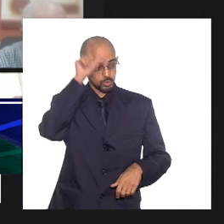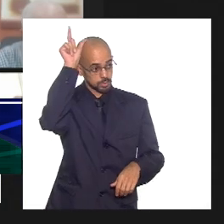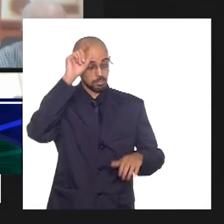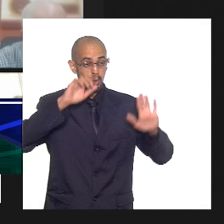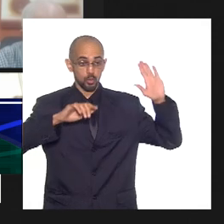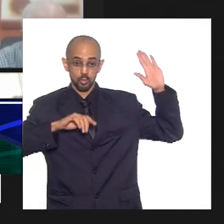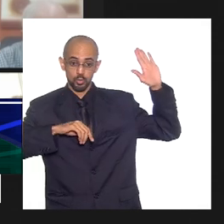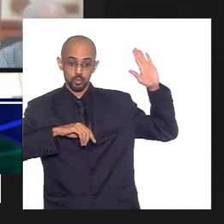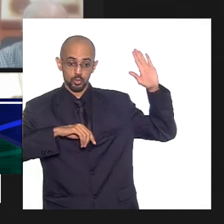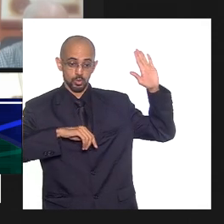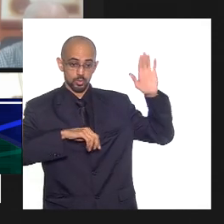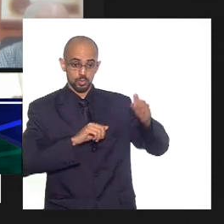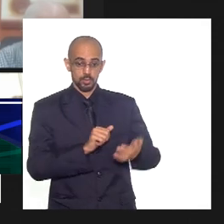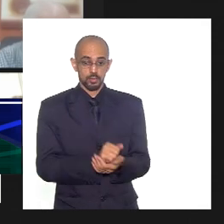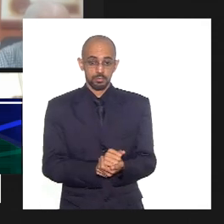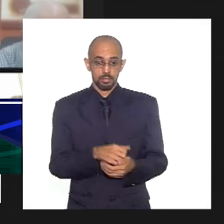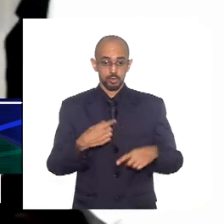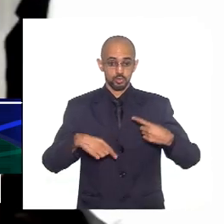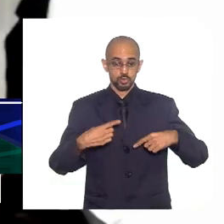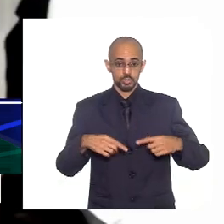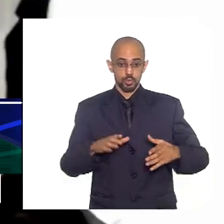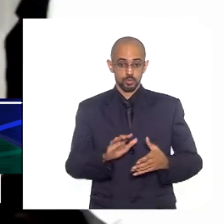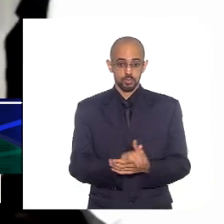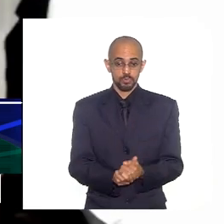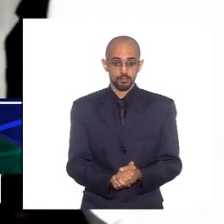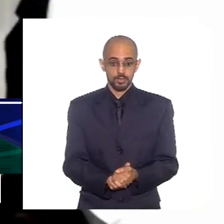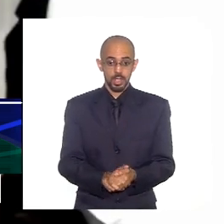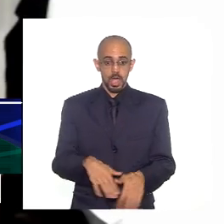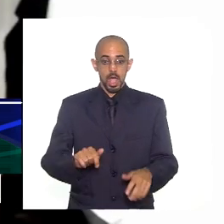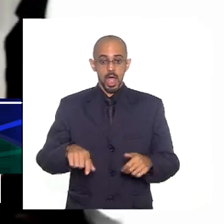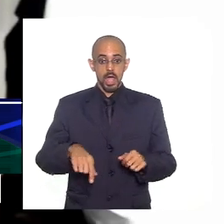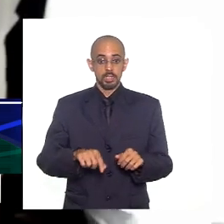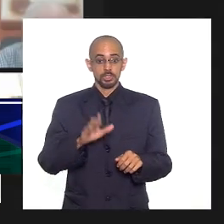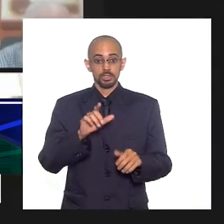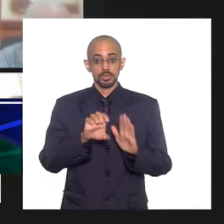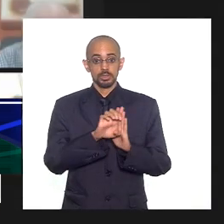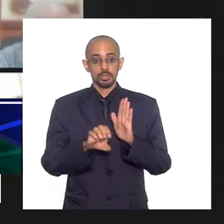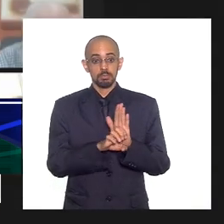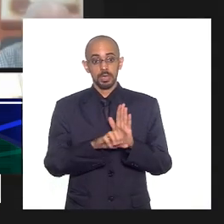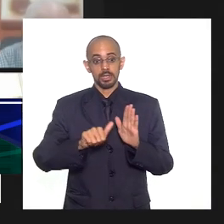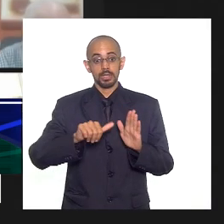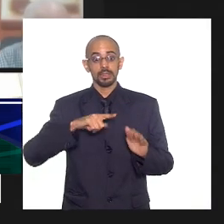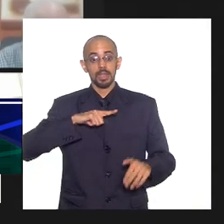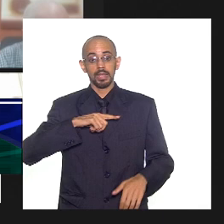Para discutir, deputado Luiz Paulo, já anunciando que a presente proposta recebeu 10 emendas.